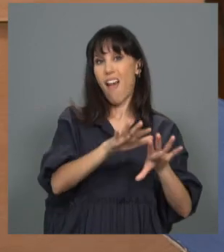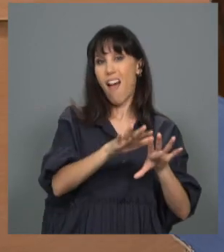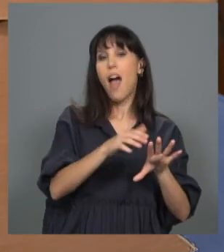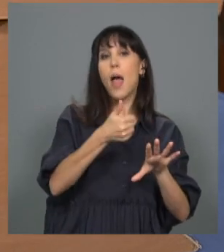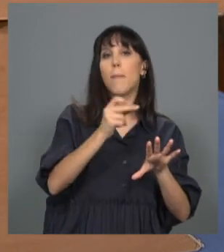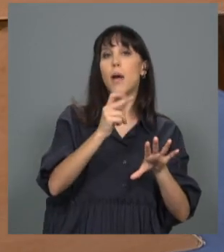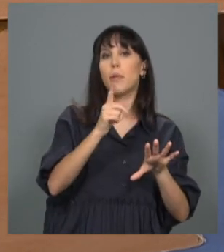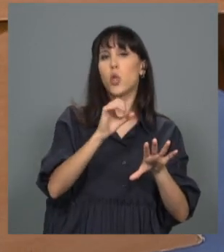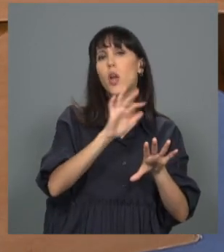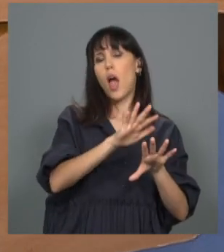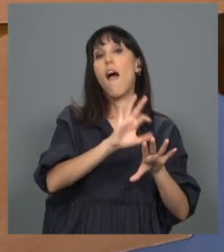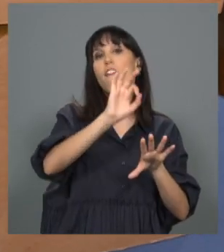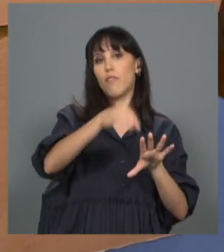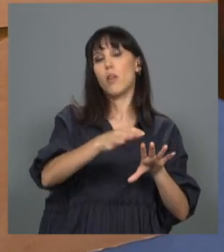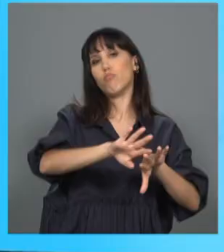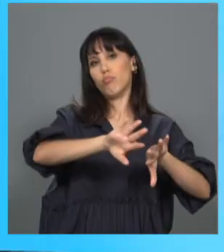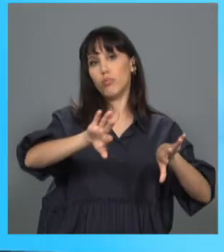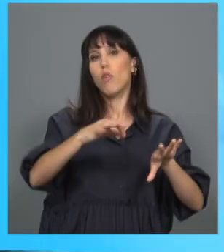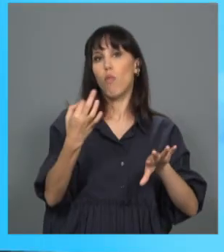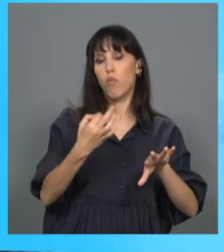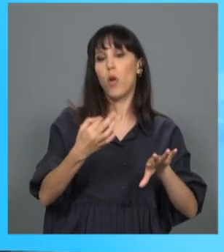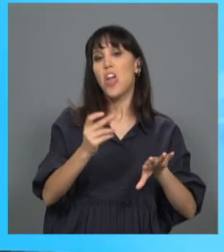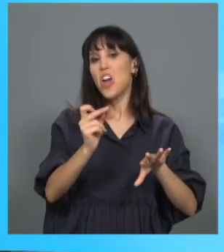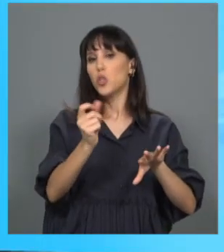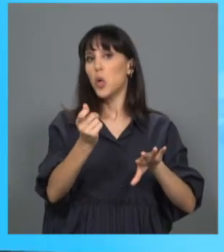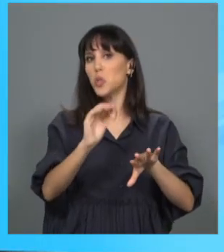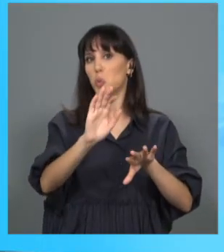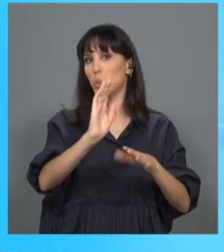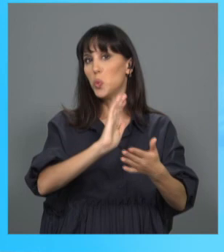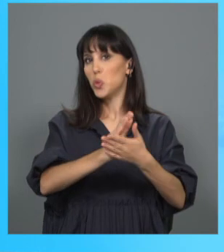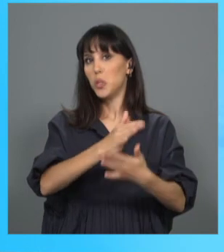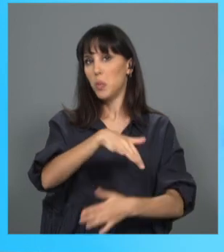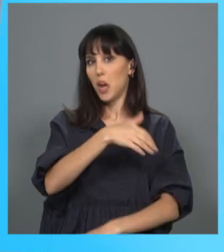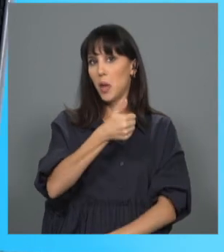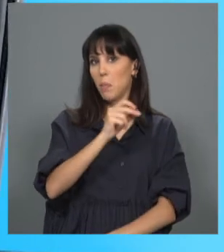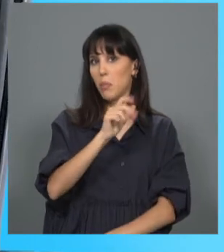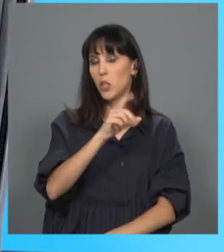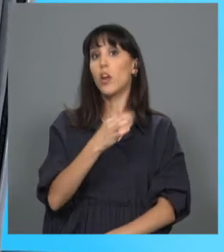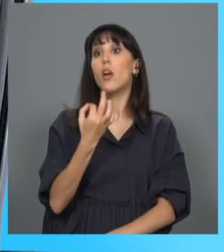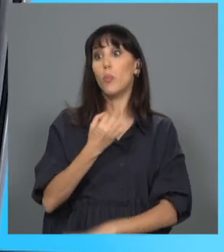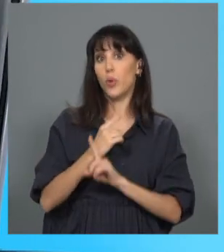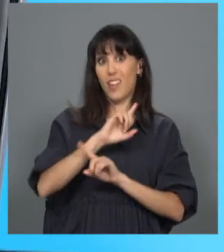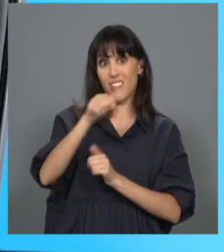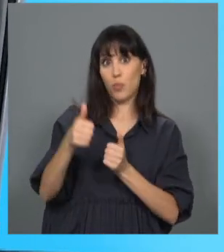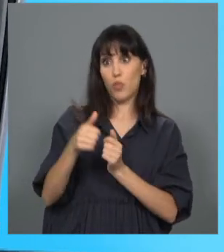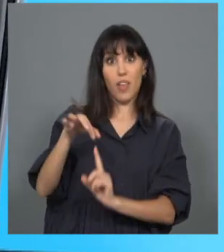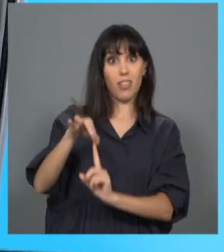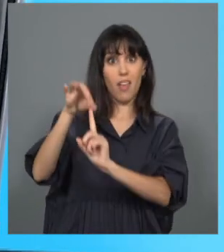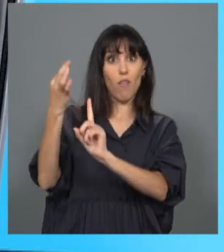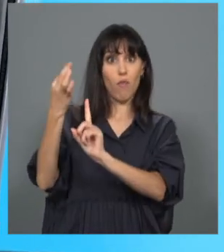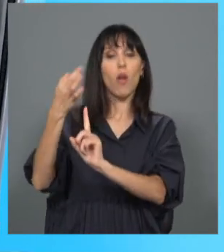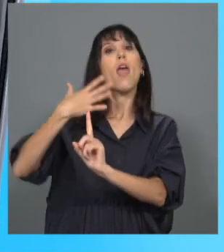Babilônia, ou ainda nos últimos anos do exílio da Babilônia, em que o profeta tem esta intuição